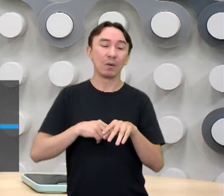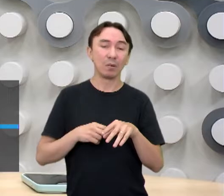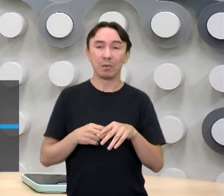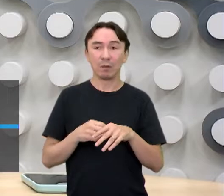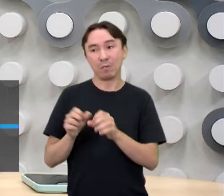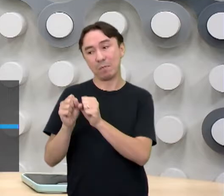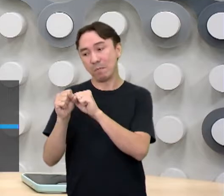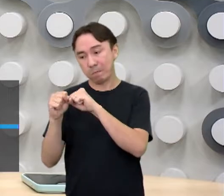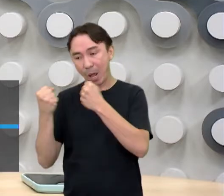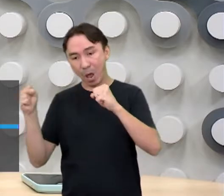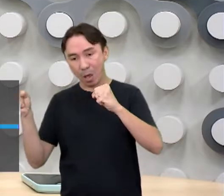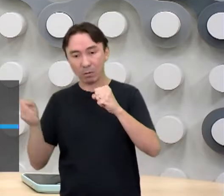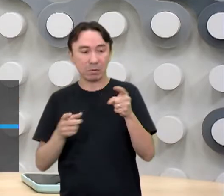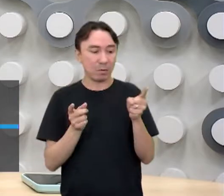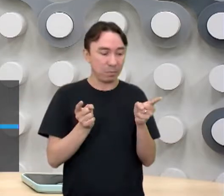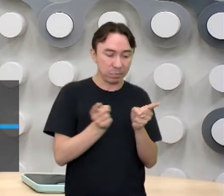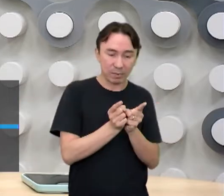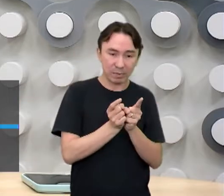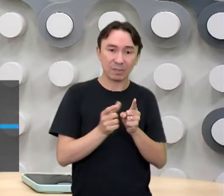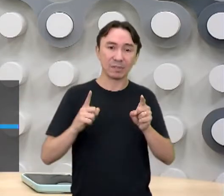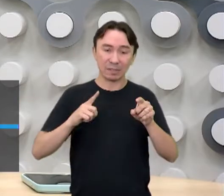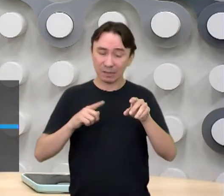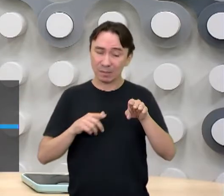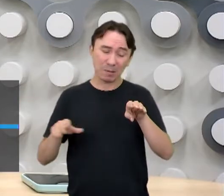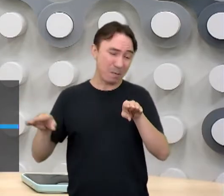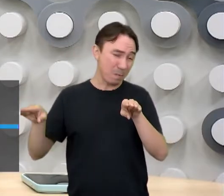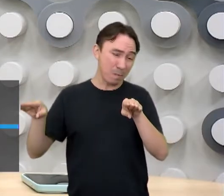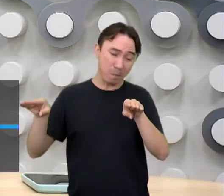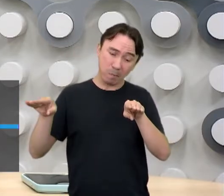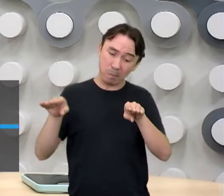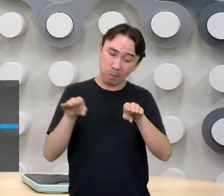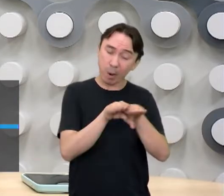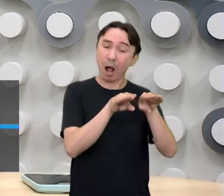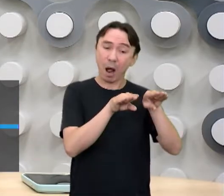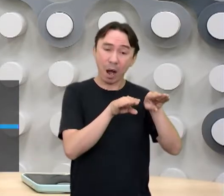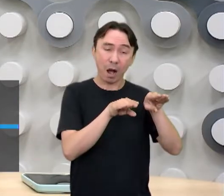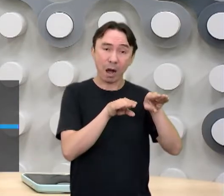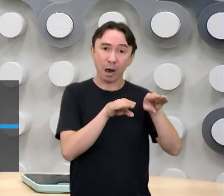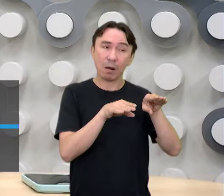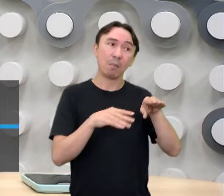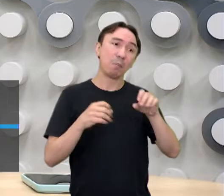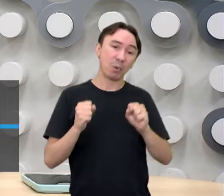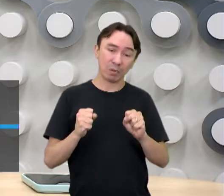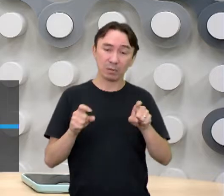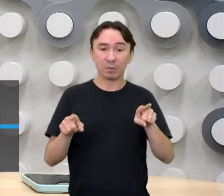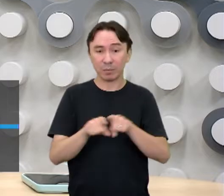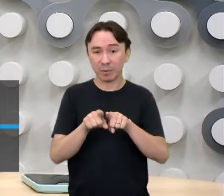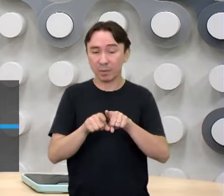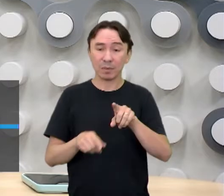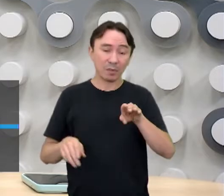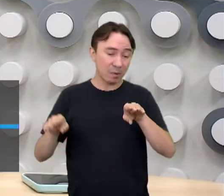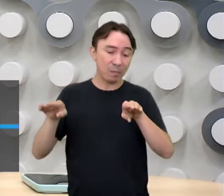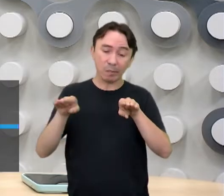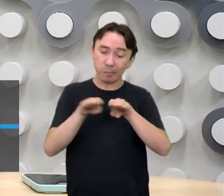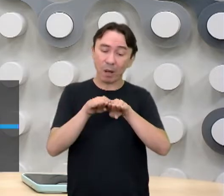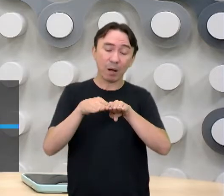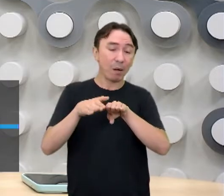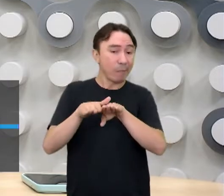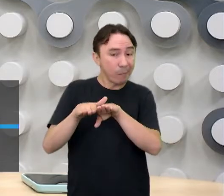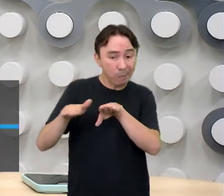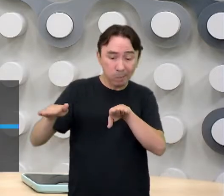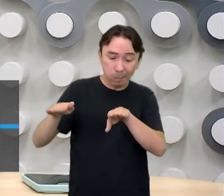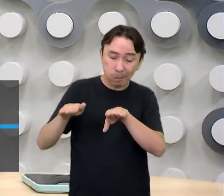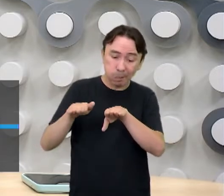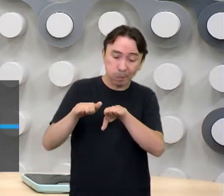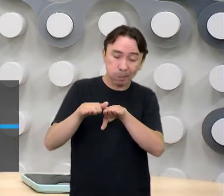sofrer aí uma maior pressão, ela acaba deslocando a outra para baixo, né, o que nós chamamos aí de movimento aí